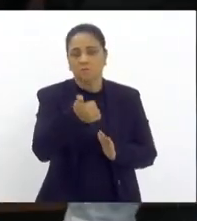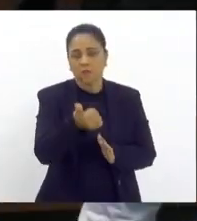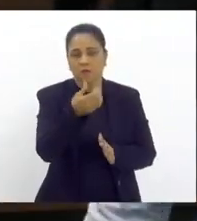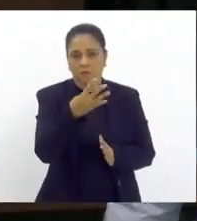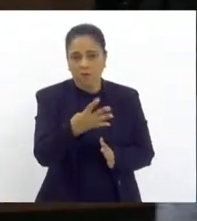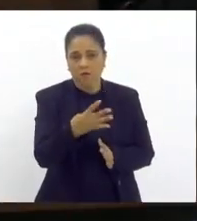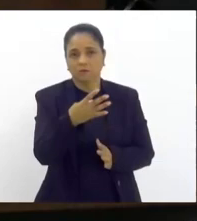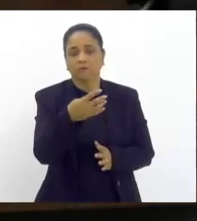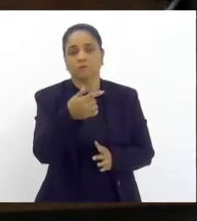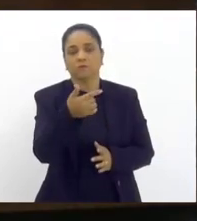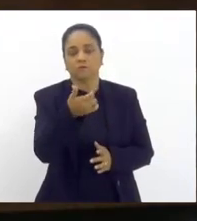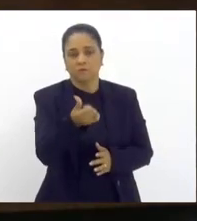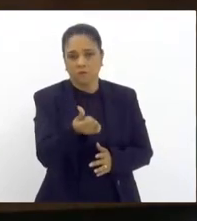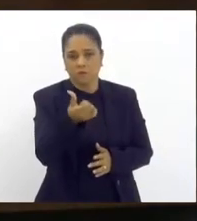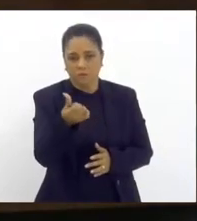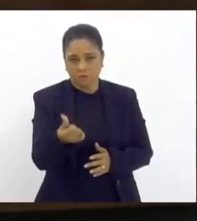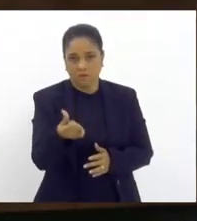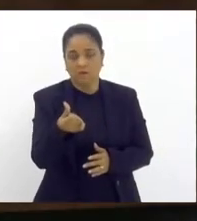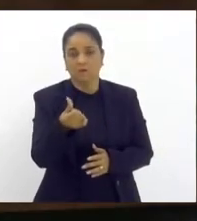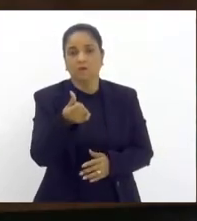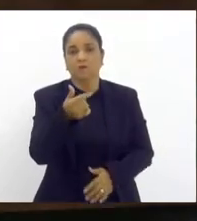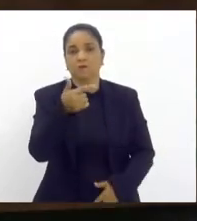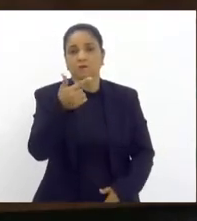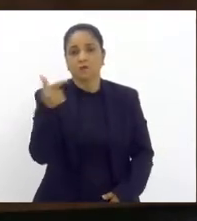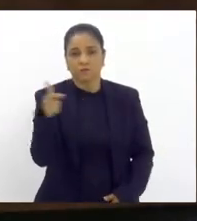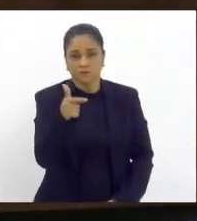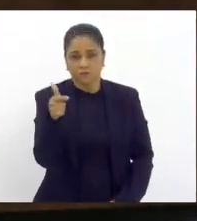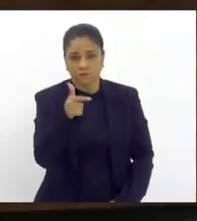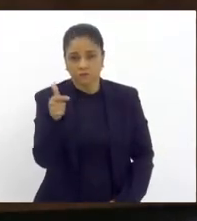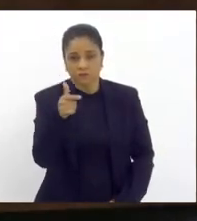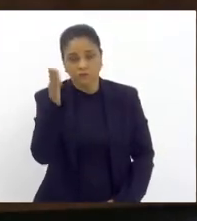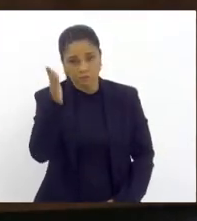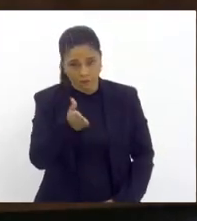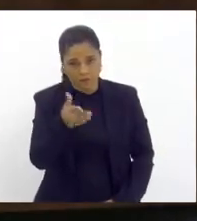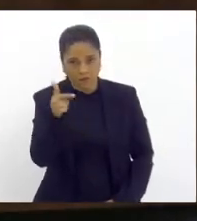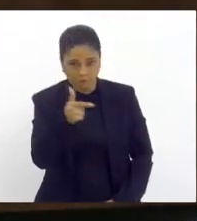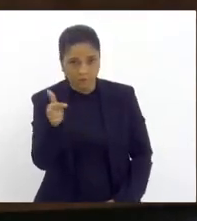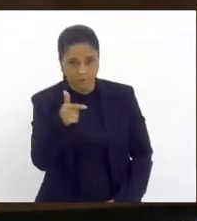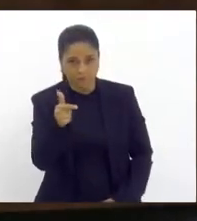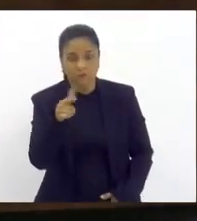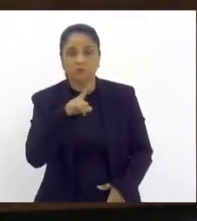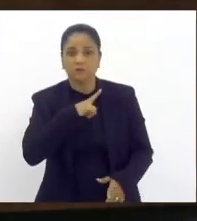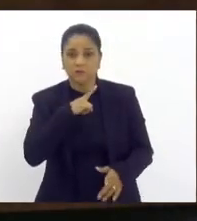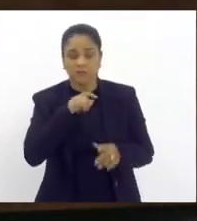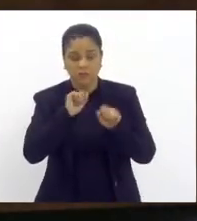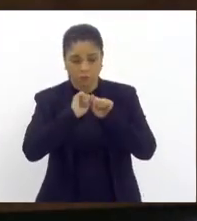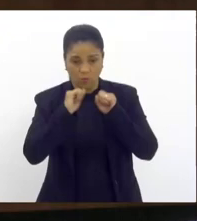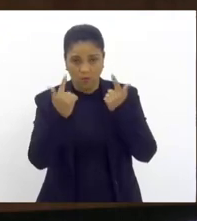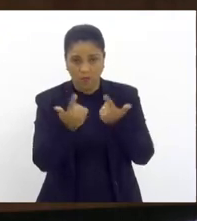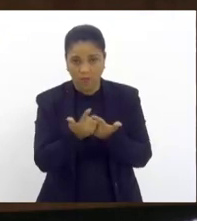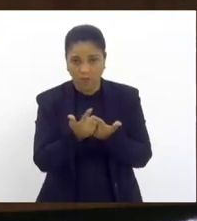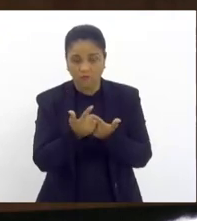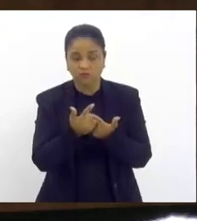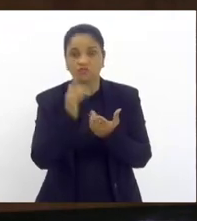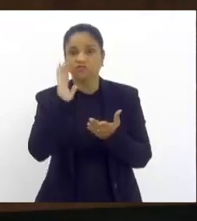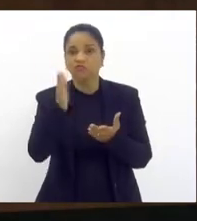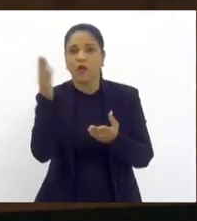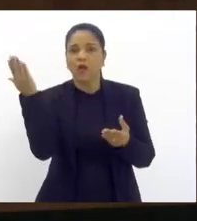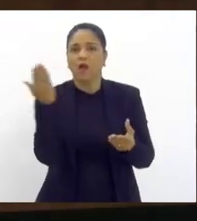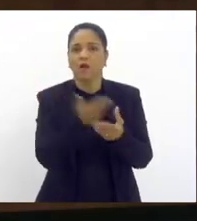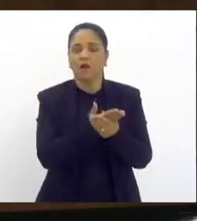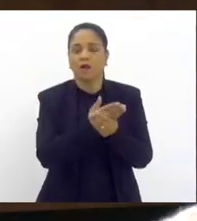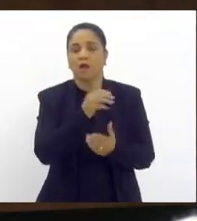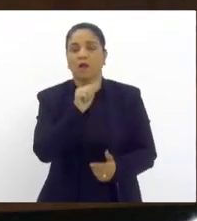6496-2022, eu percebi que ele continua, pelo menos no site da Alerj, constando como arquivado.